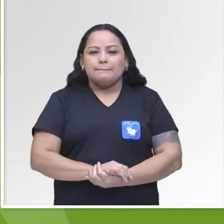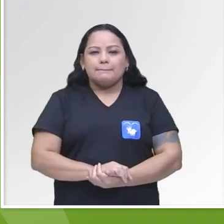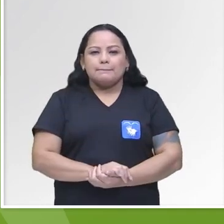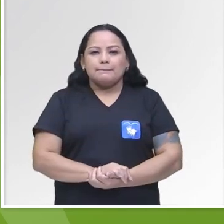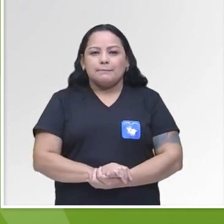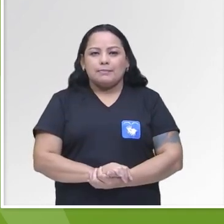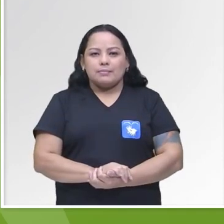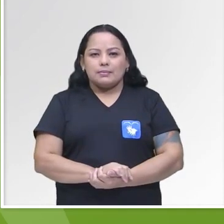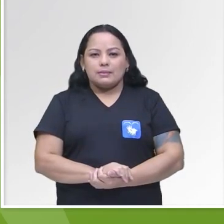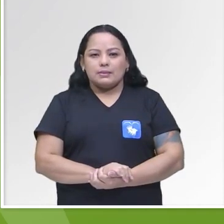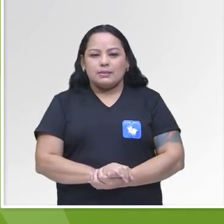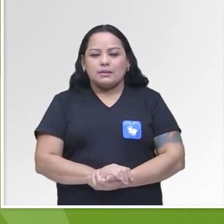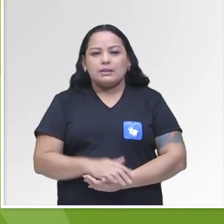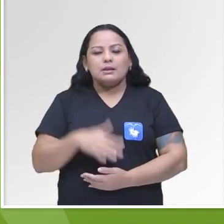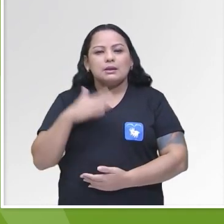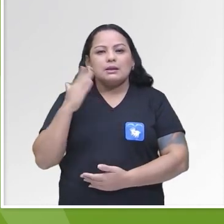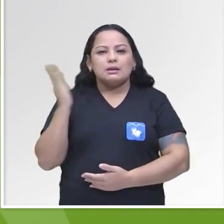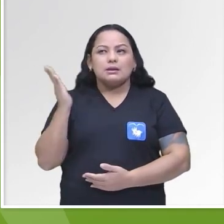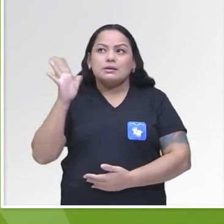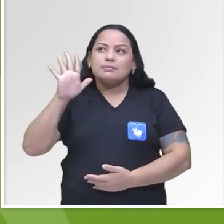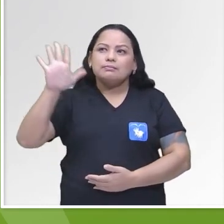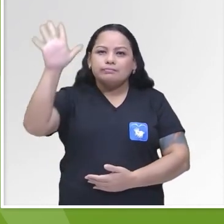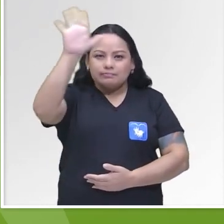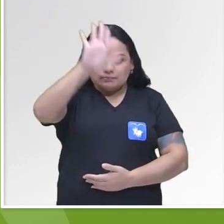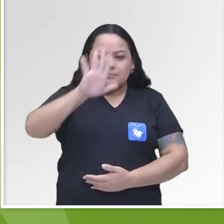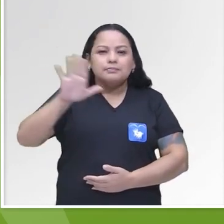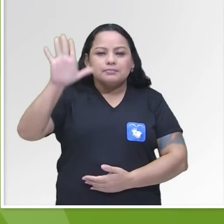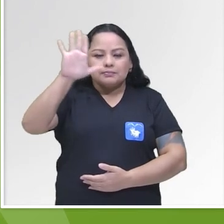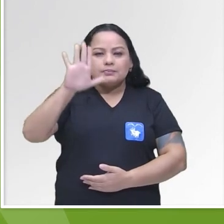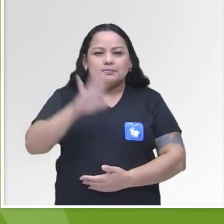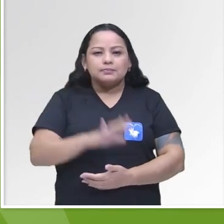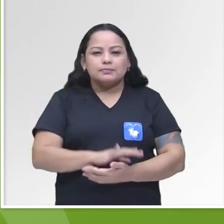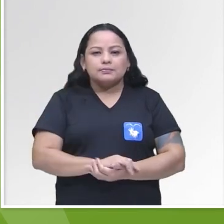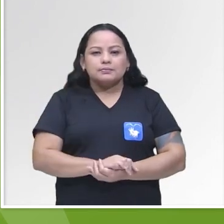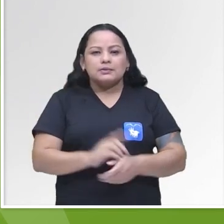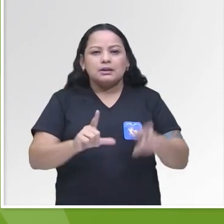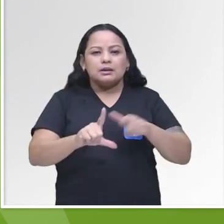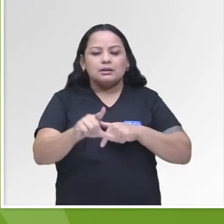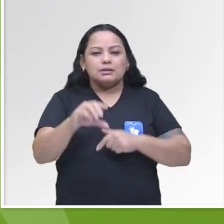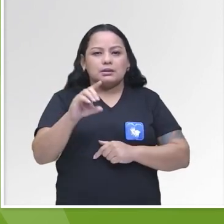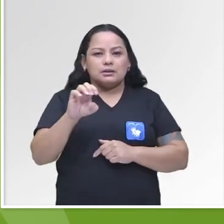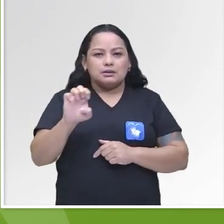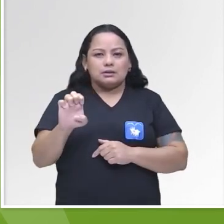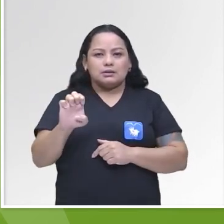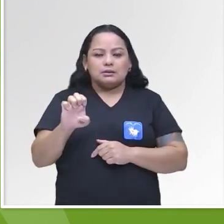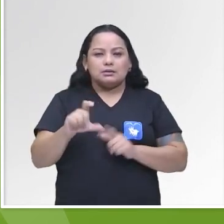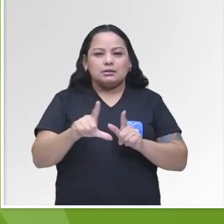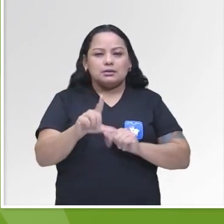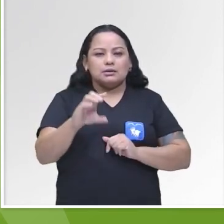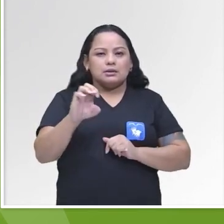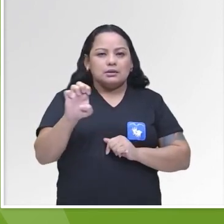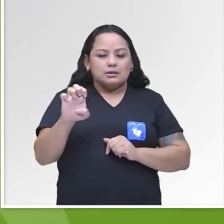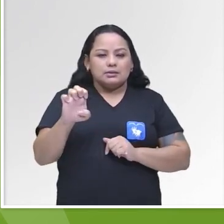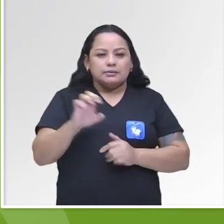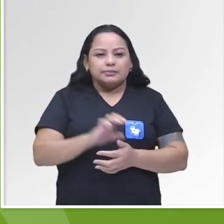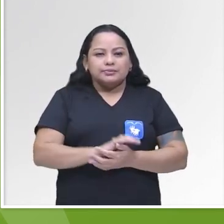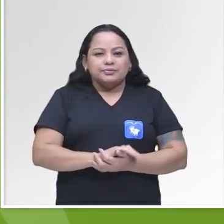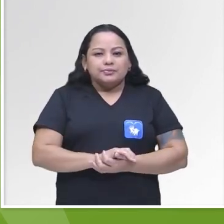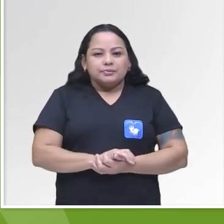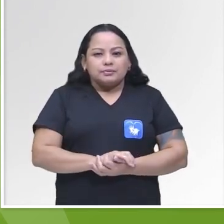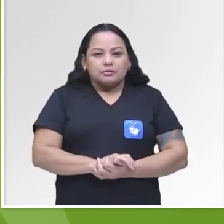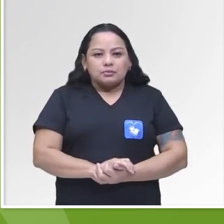que esse composto, né, o composto da letra E